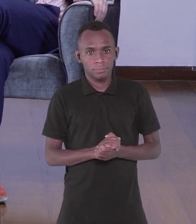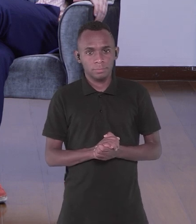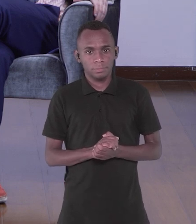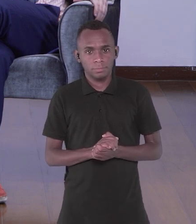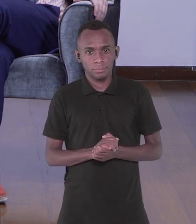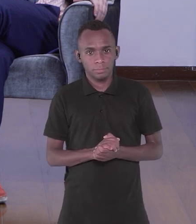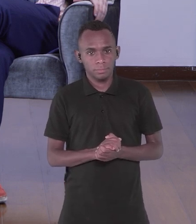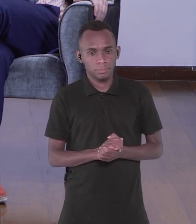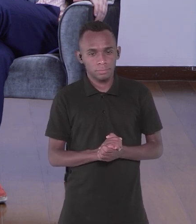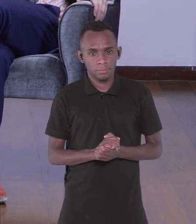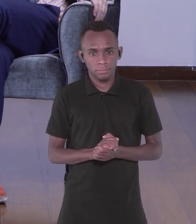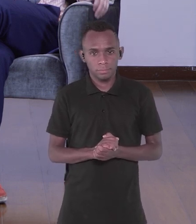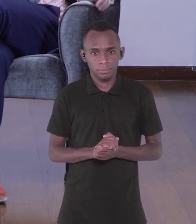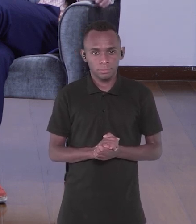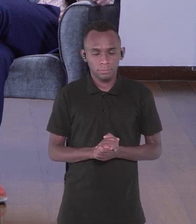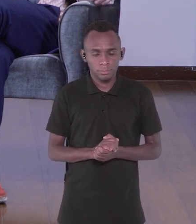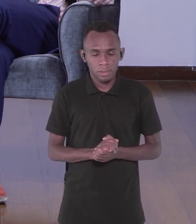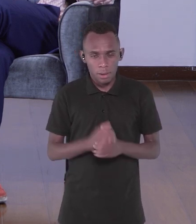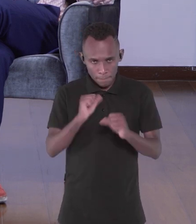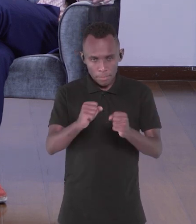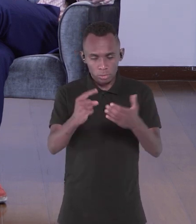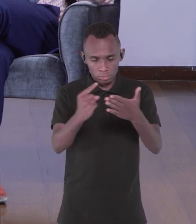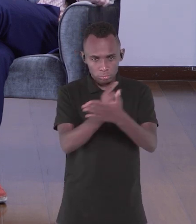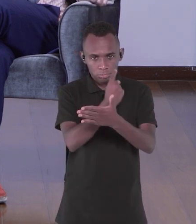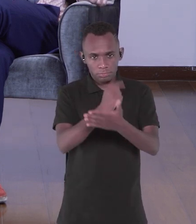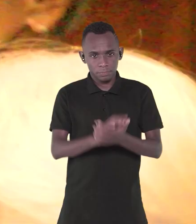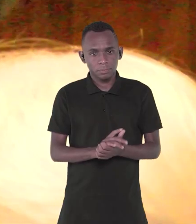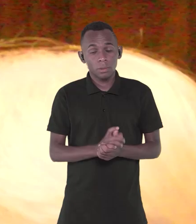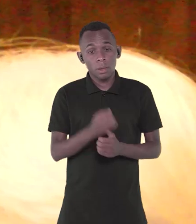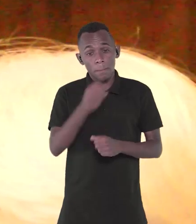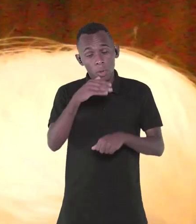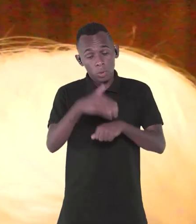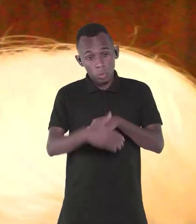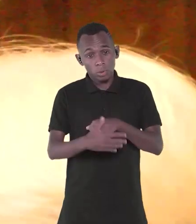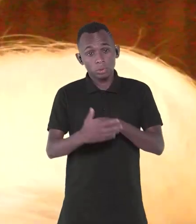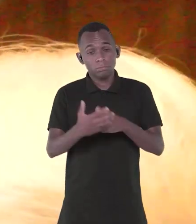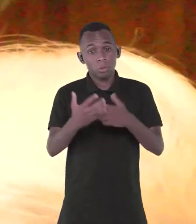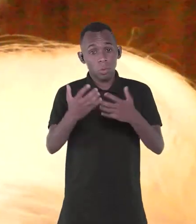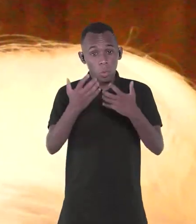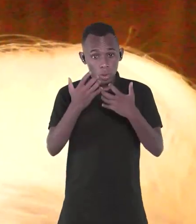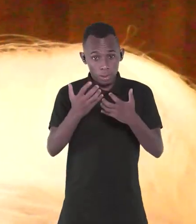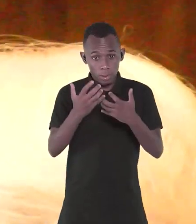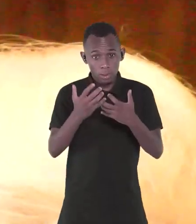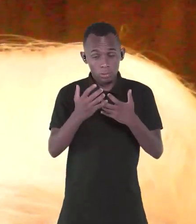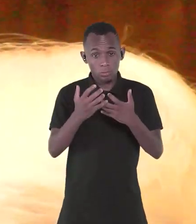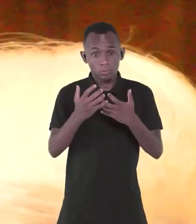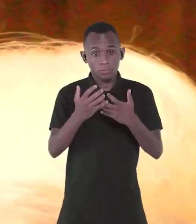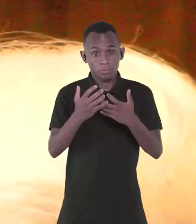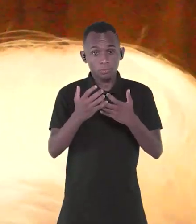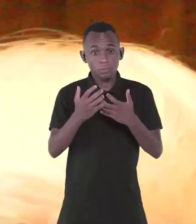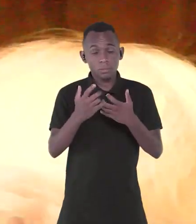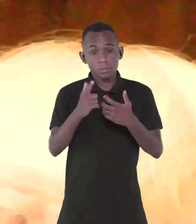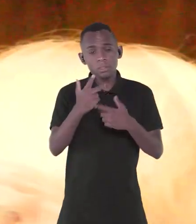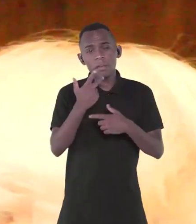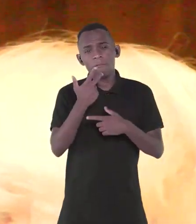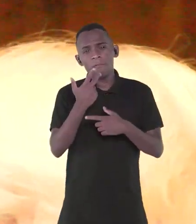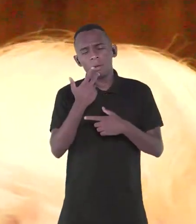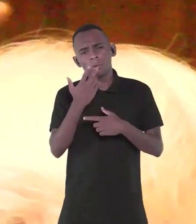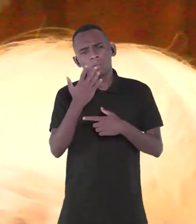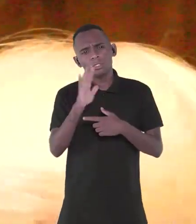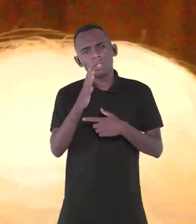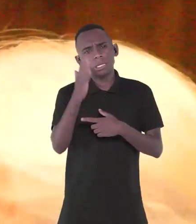Pode ir? Por favor, Luísa. Boa noite. Uma participante da plateia faz uma pergunta